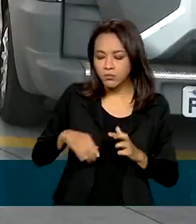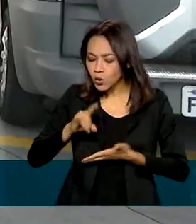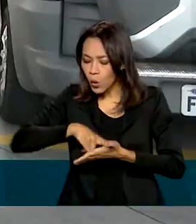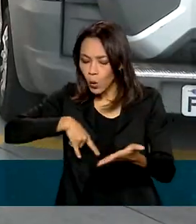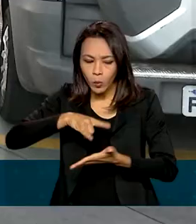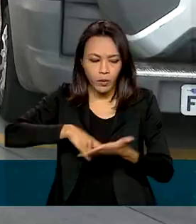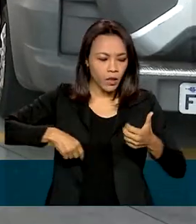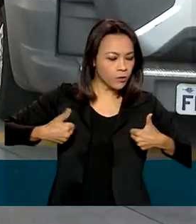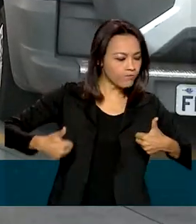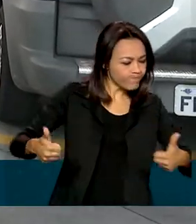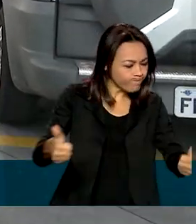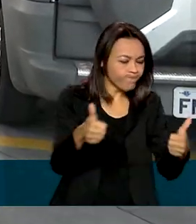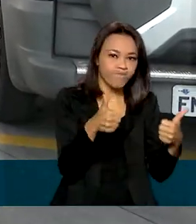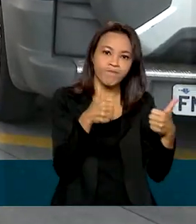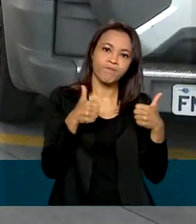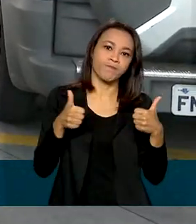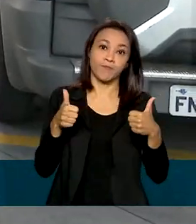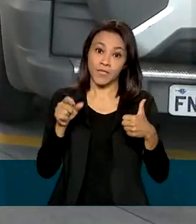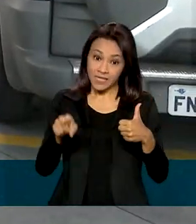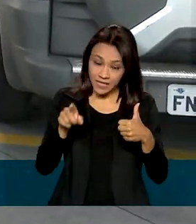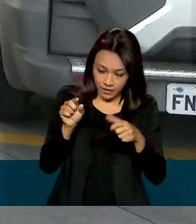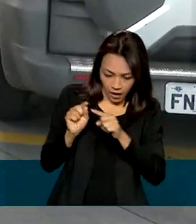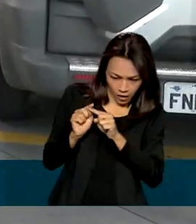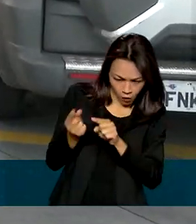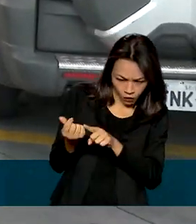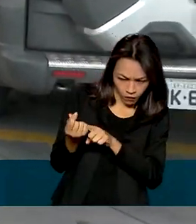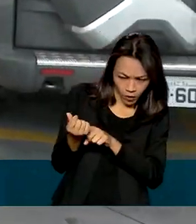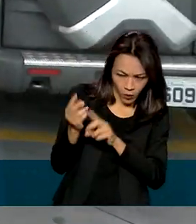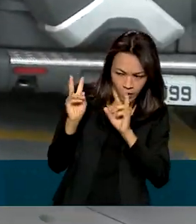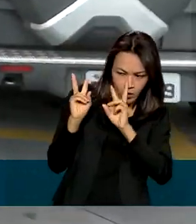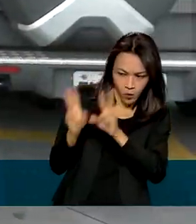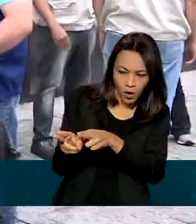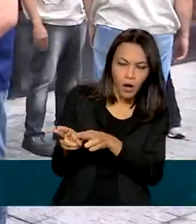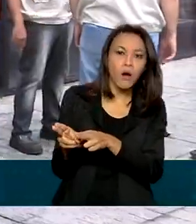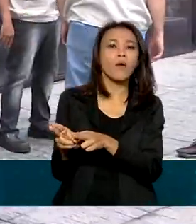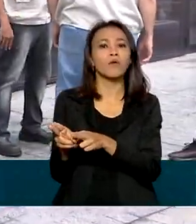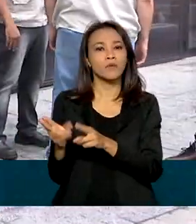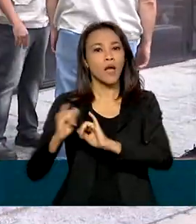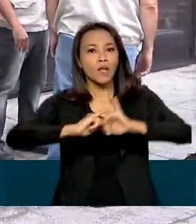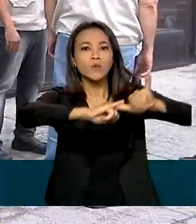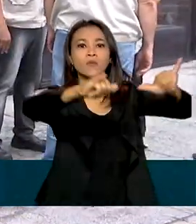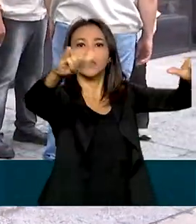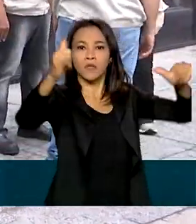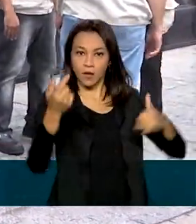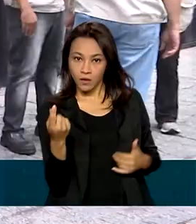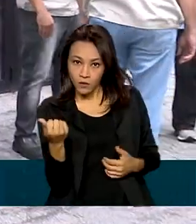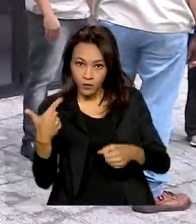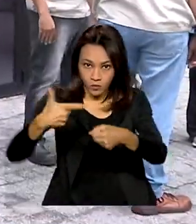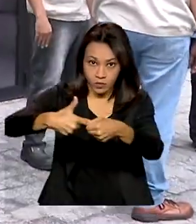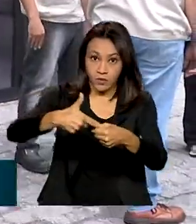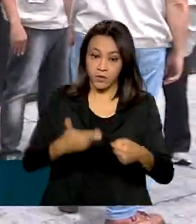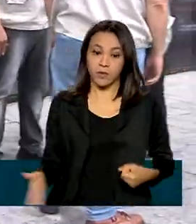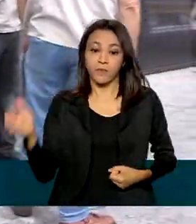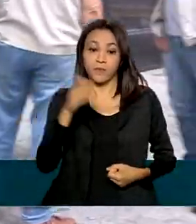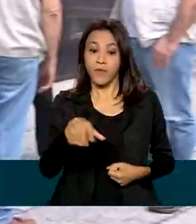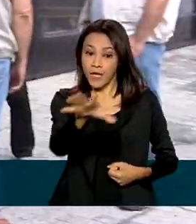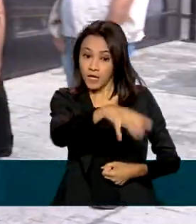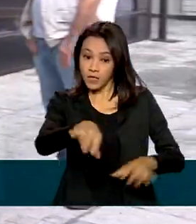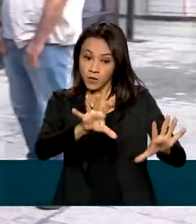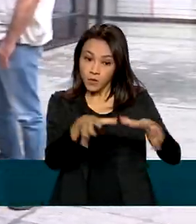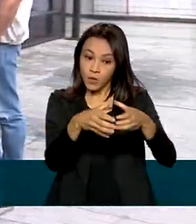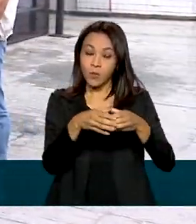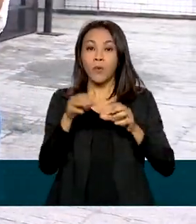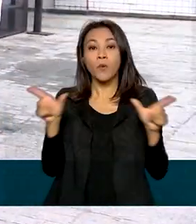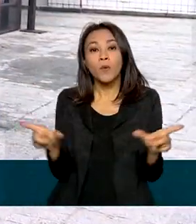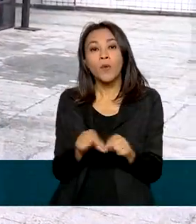documental E se o preço identificado na bomba é o preço que está sendo anunciado para o consumidor os fiscais Agência Nacional do petróleo a